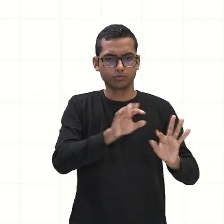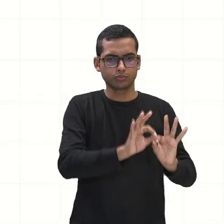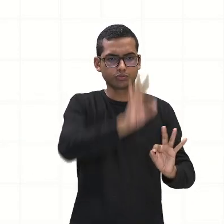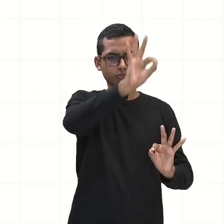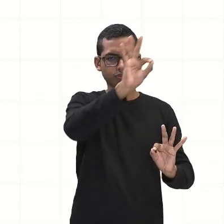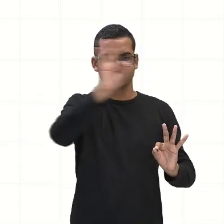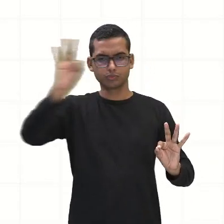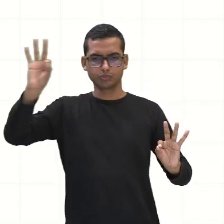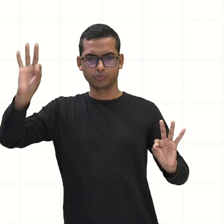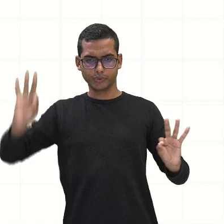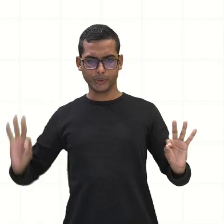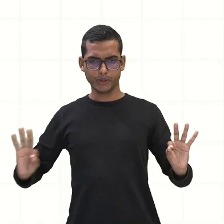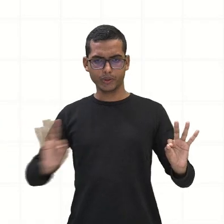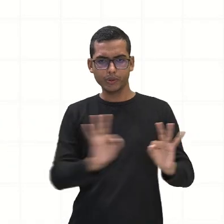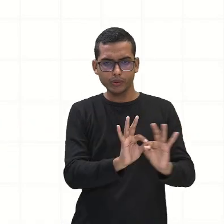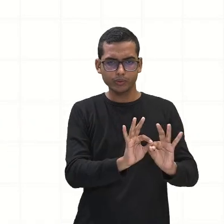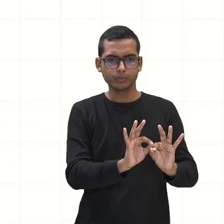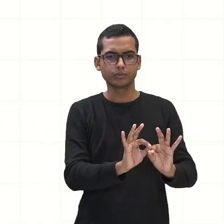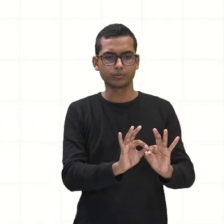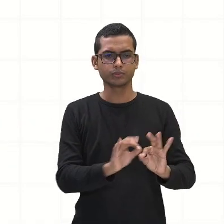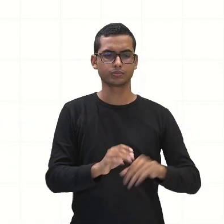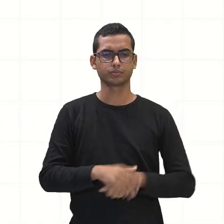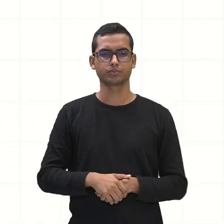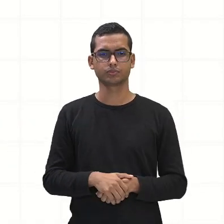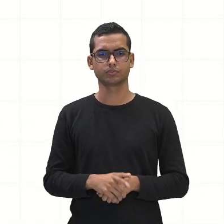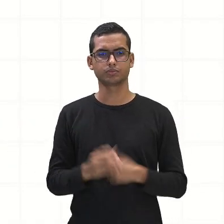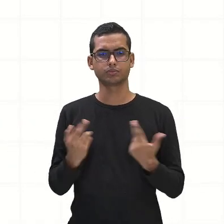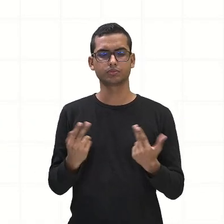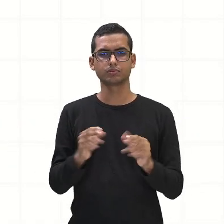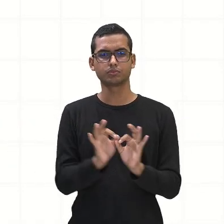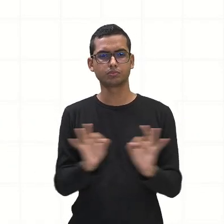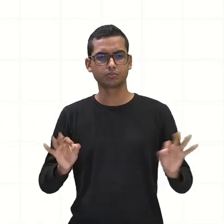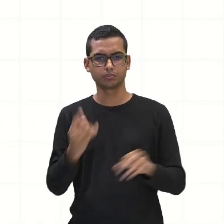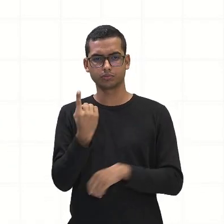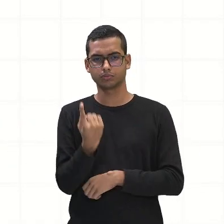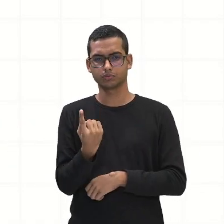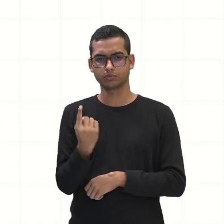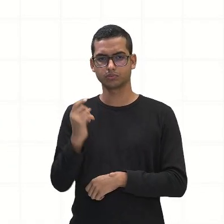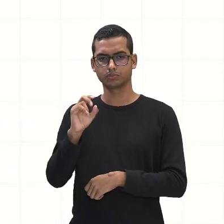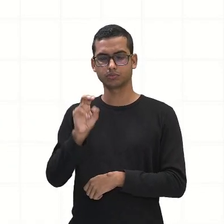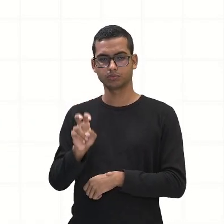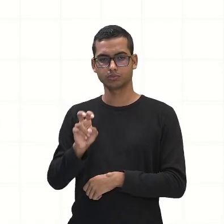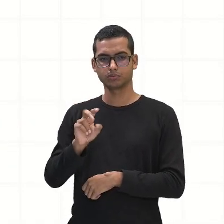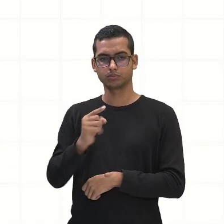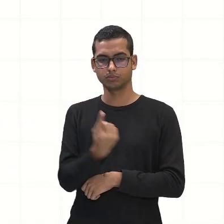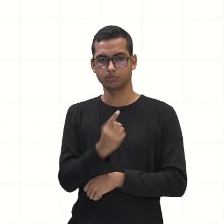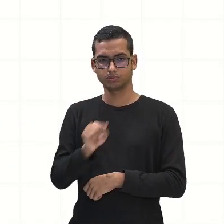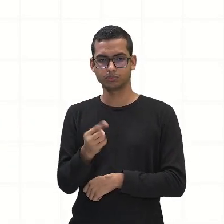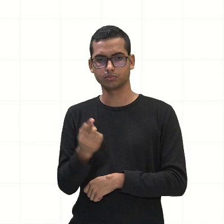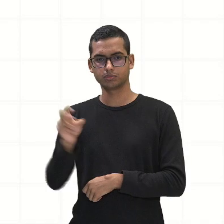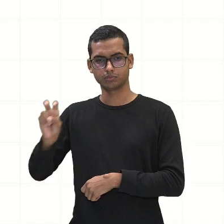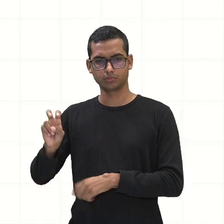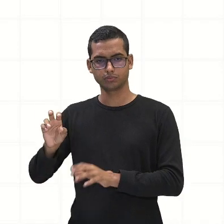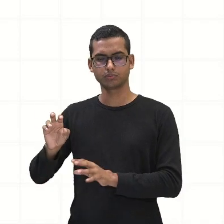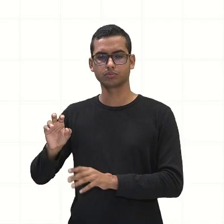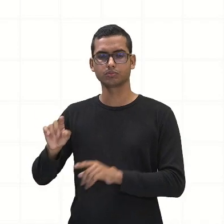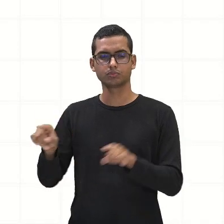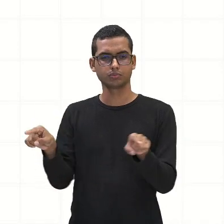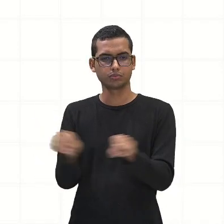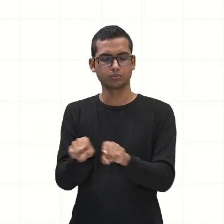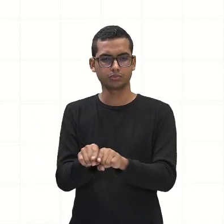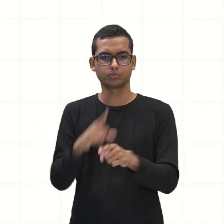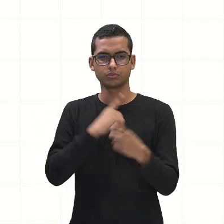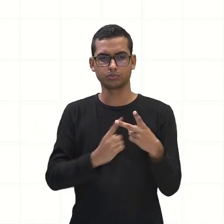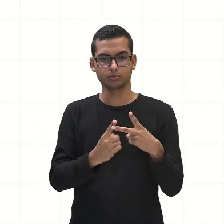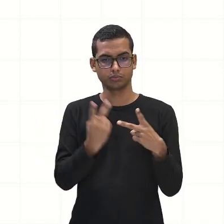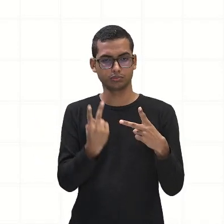e comprimento iguais a 1,5 e 2 metros. Né? Então, 1,5 m e 2